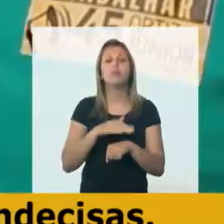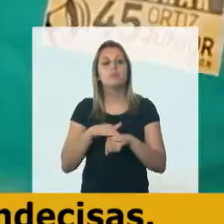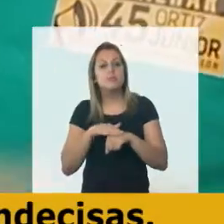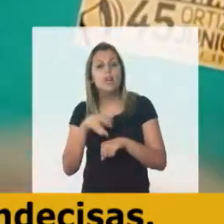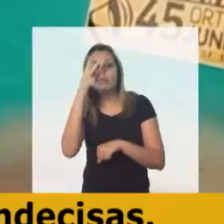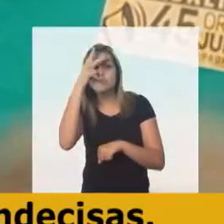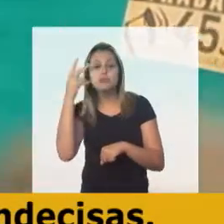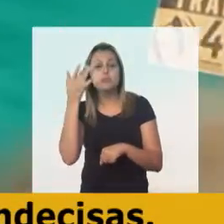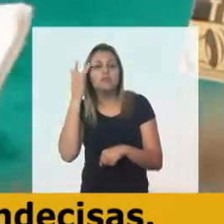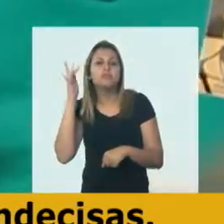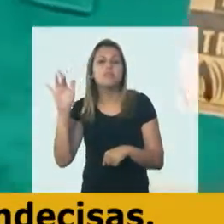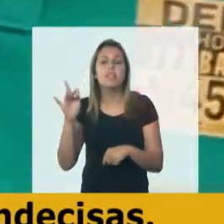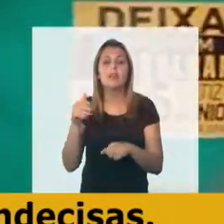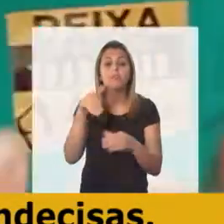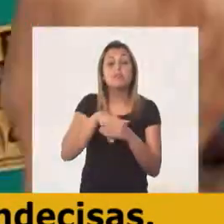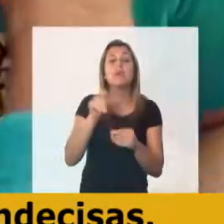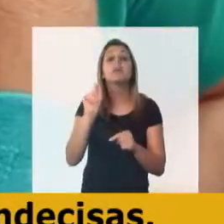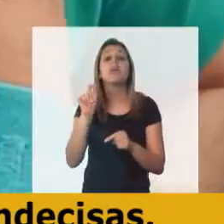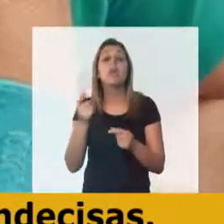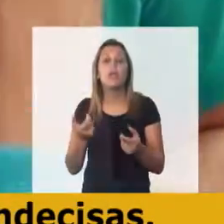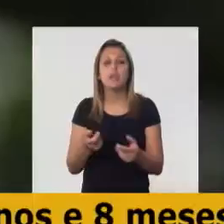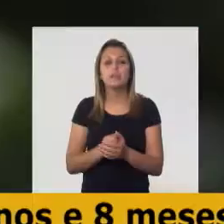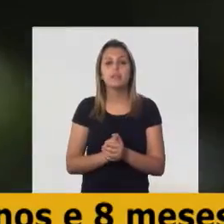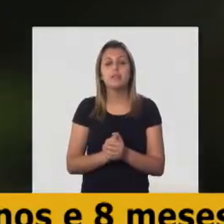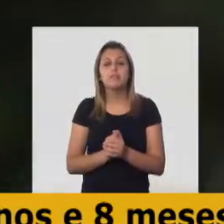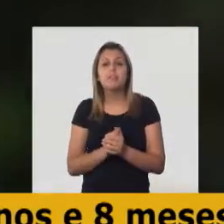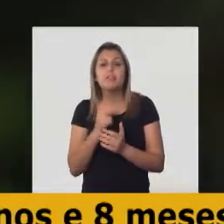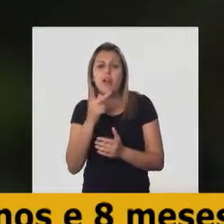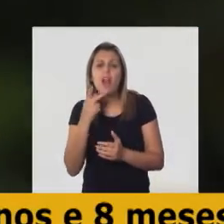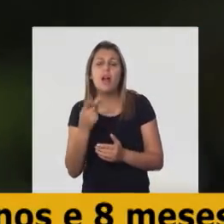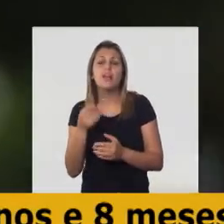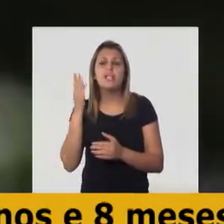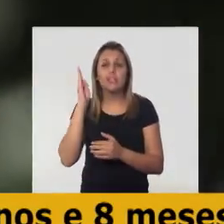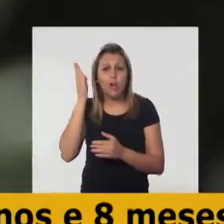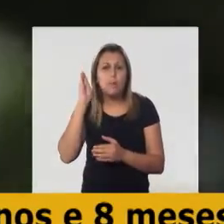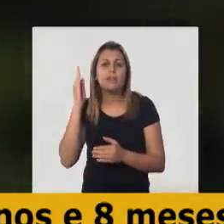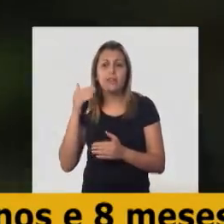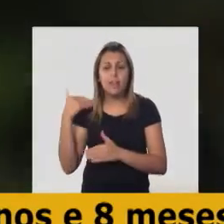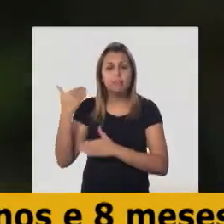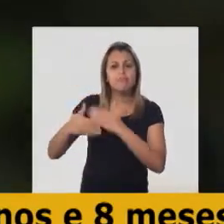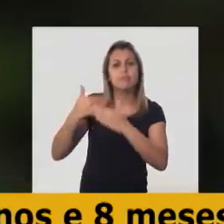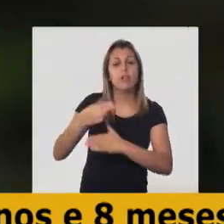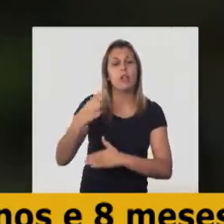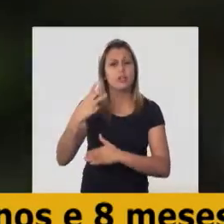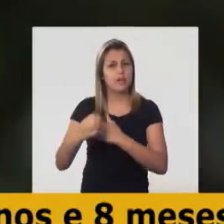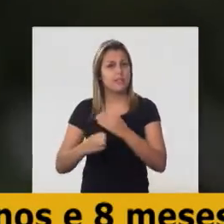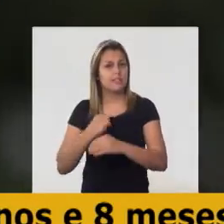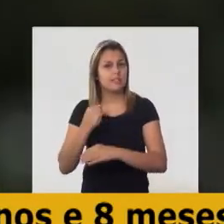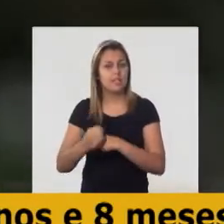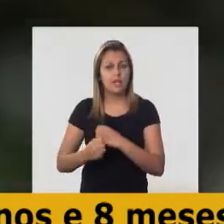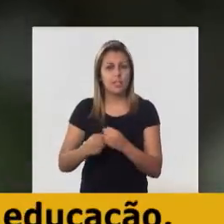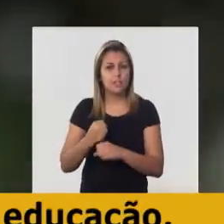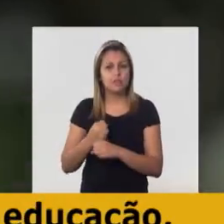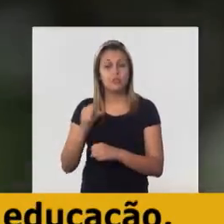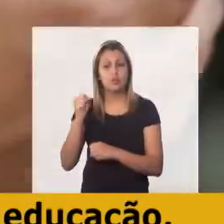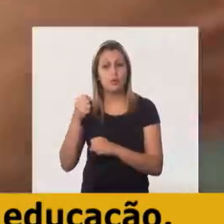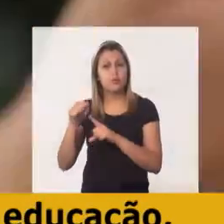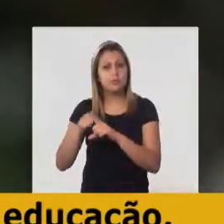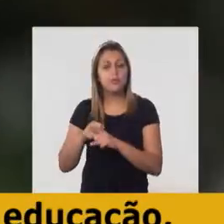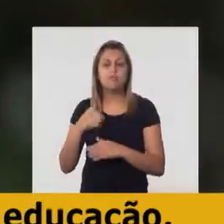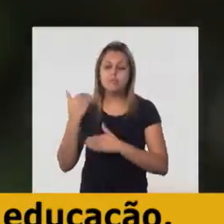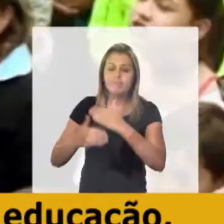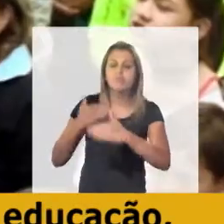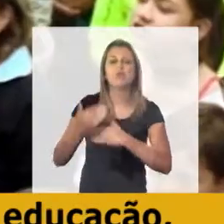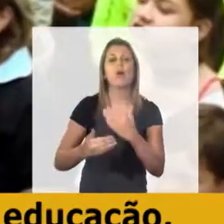amigos, conversar com as pessoas que ainda estão indecisas e dizer que Taubaté avançou muito nos últimos 3 anos e 8 meses. E agora